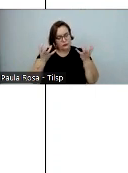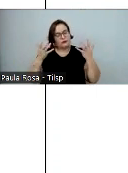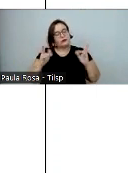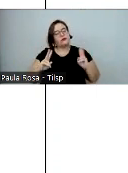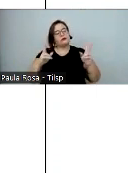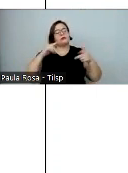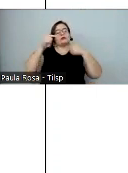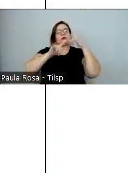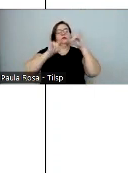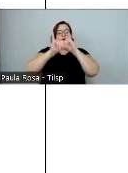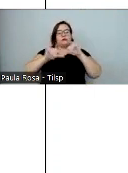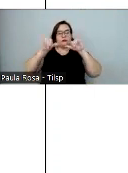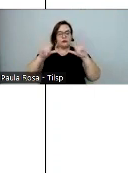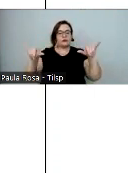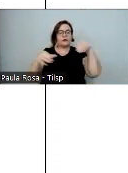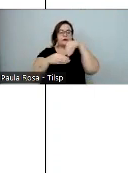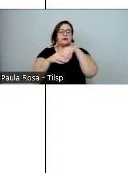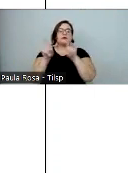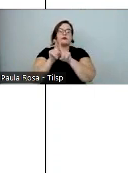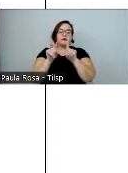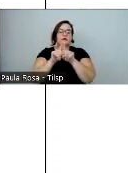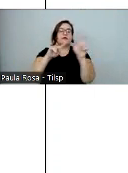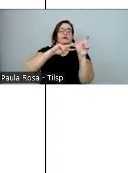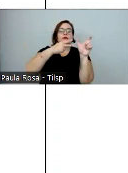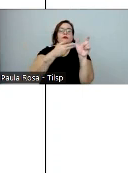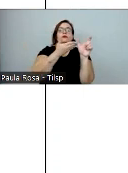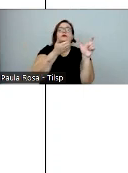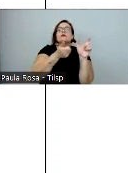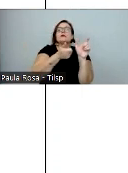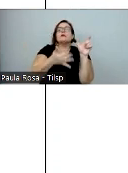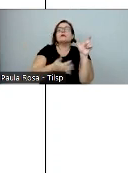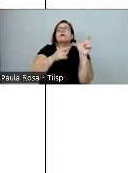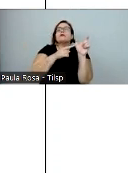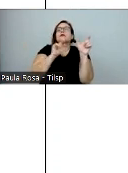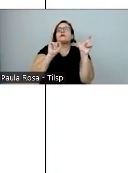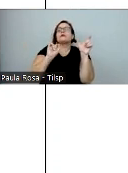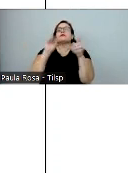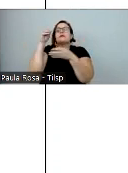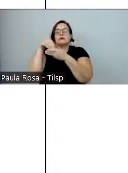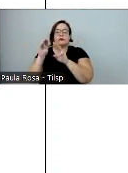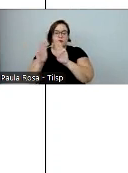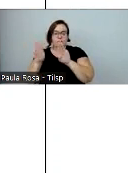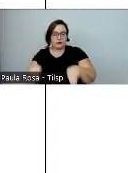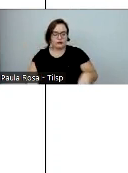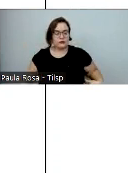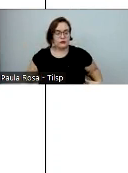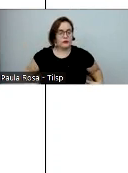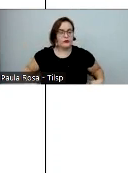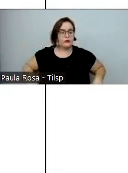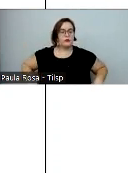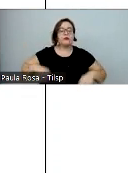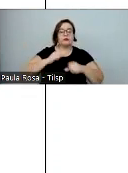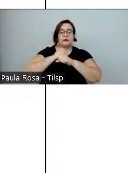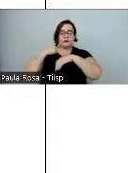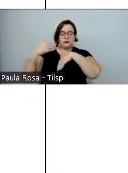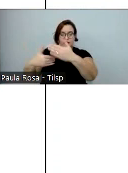internamente o que que essa definição representa para o campo dos museus nos próximos anos a ideia né Fazer o que a gente já vem